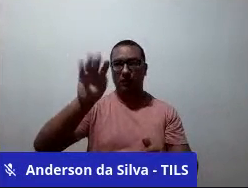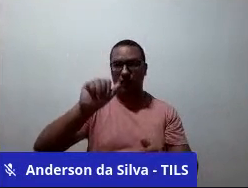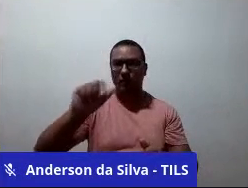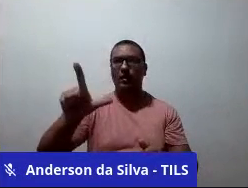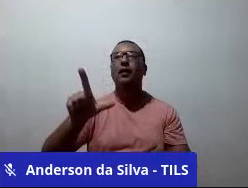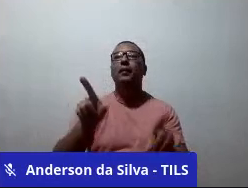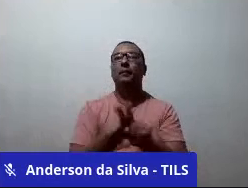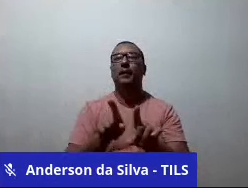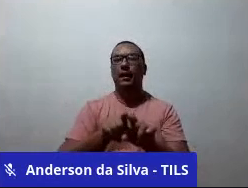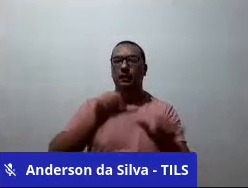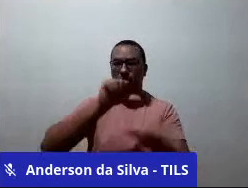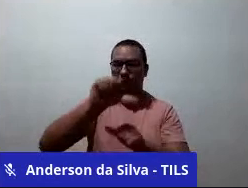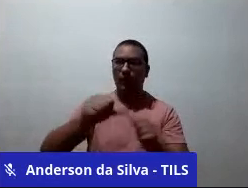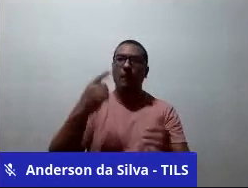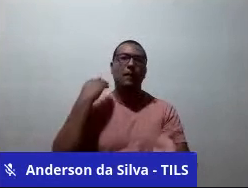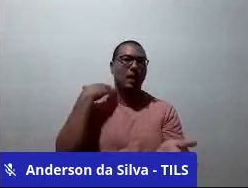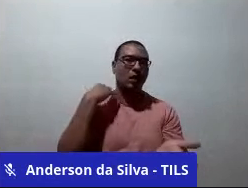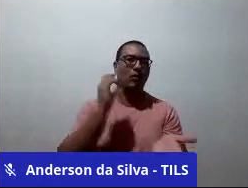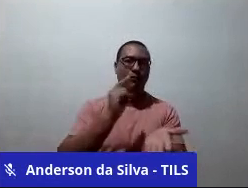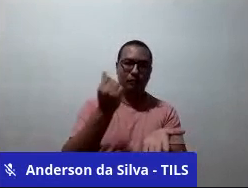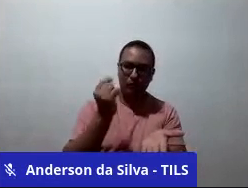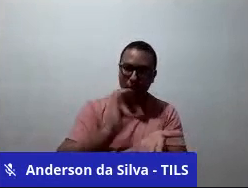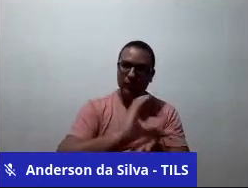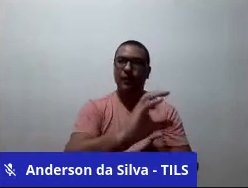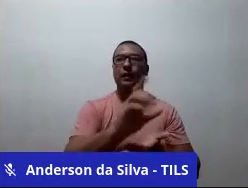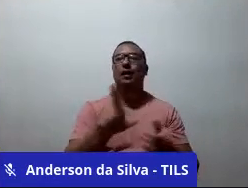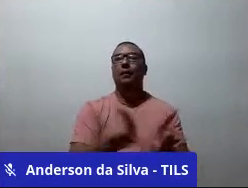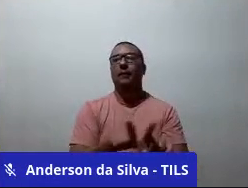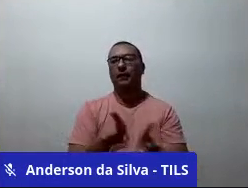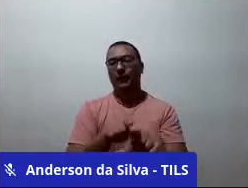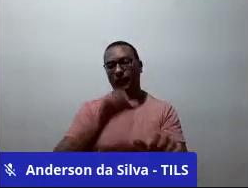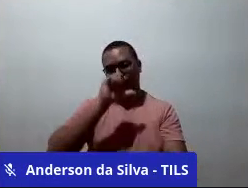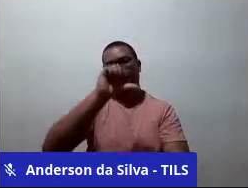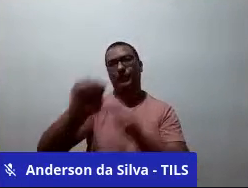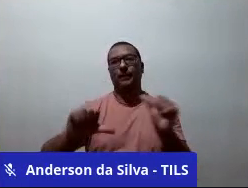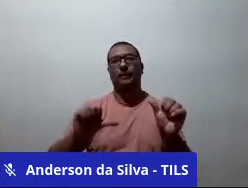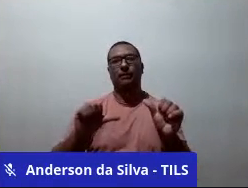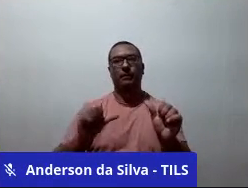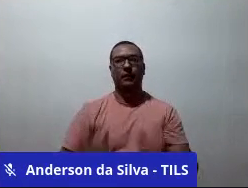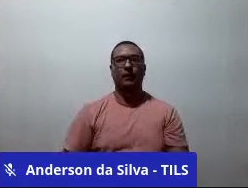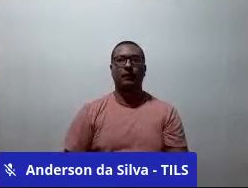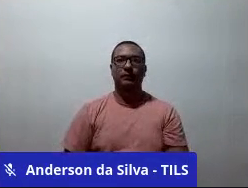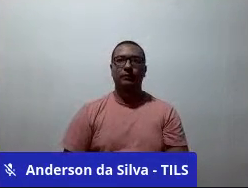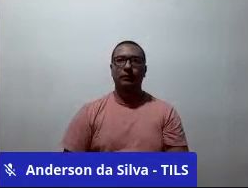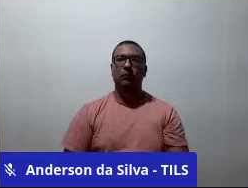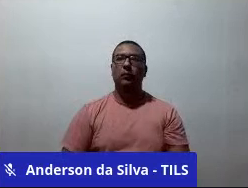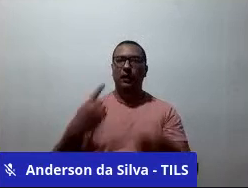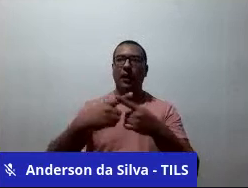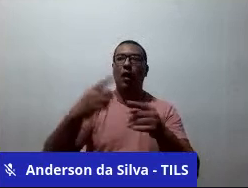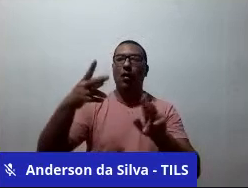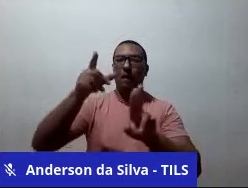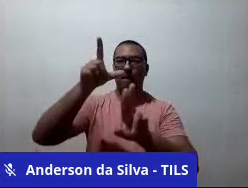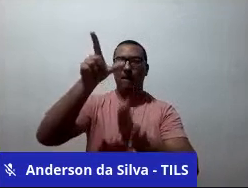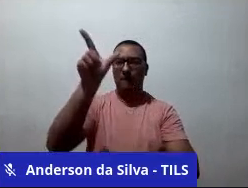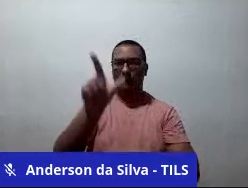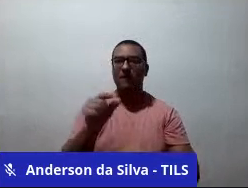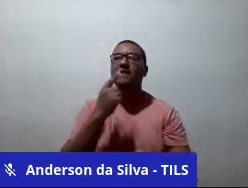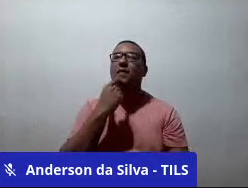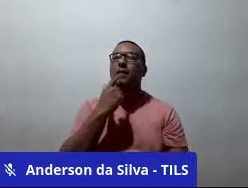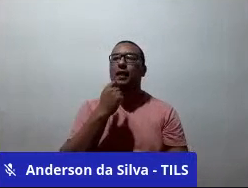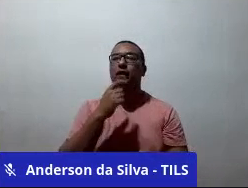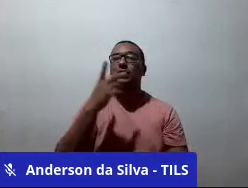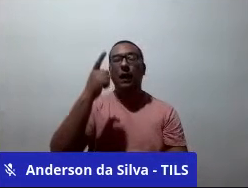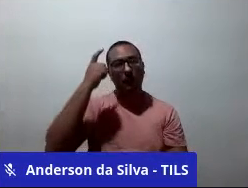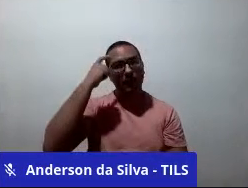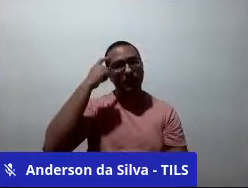setor financeiro não vai ser diferente. Para se ter uma ideia, o Bradesco está planejando o fechamento de